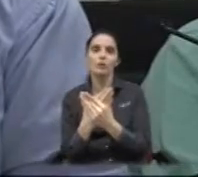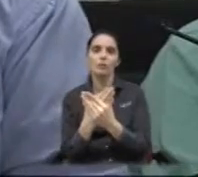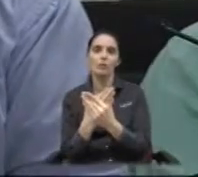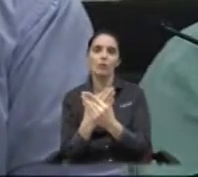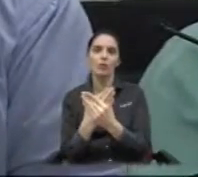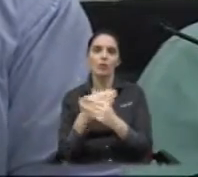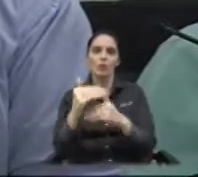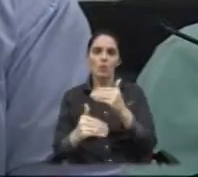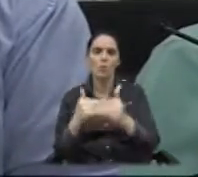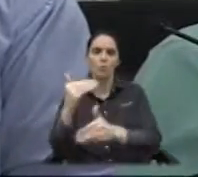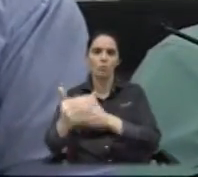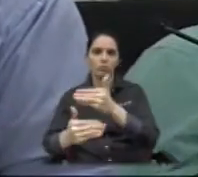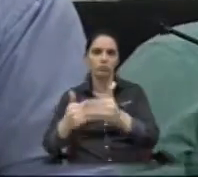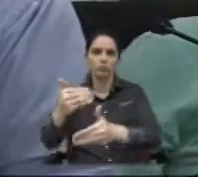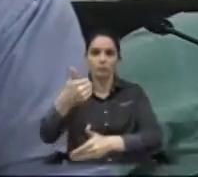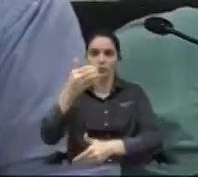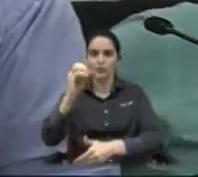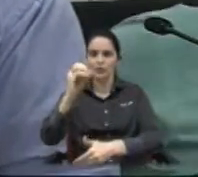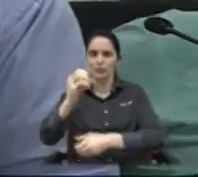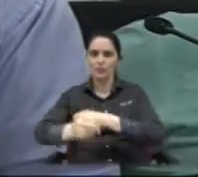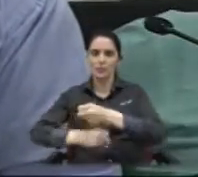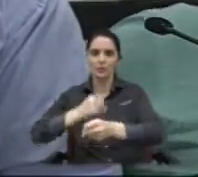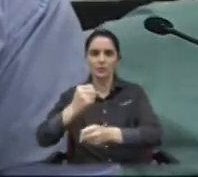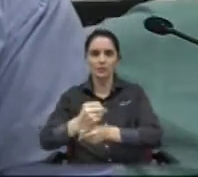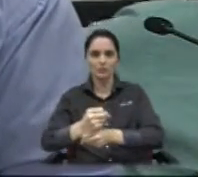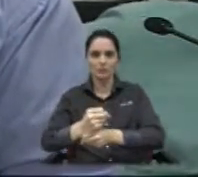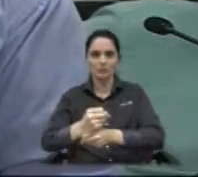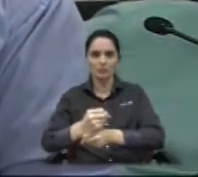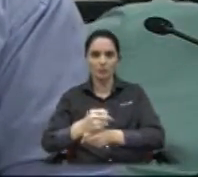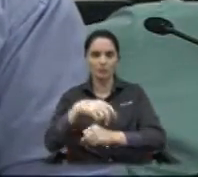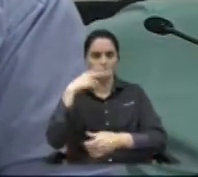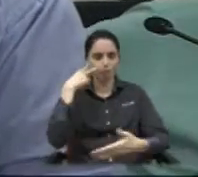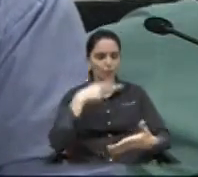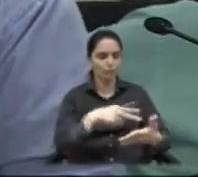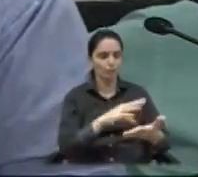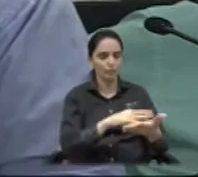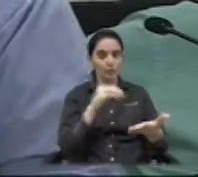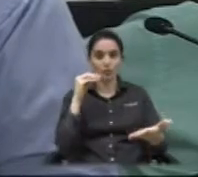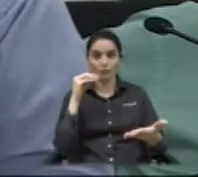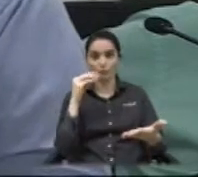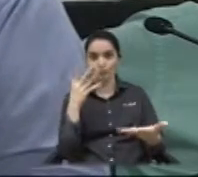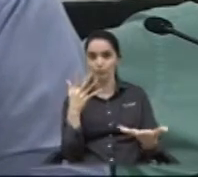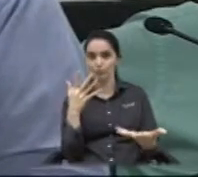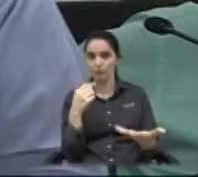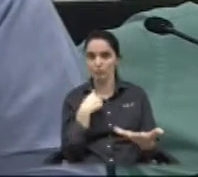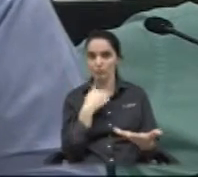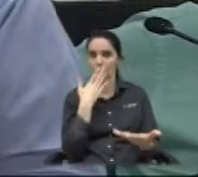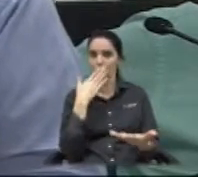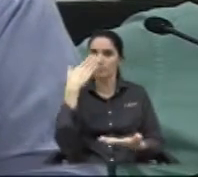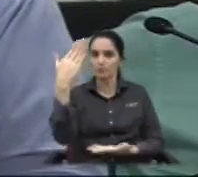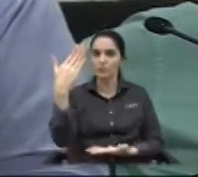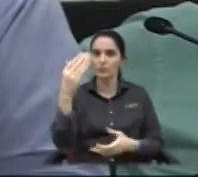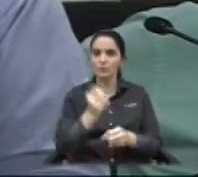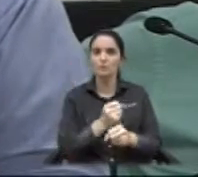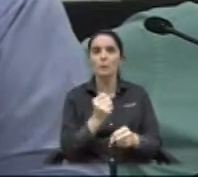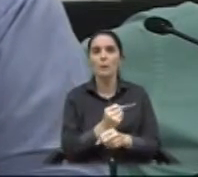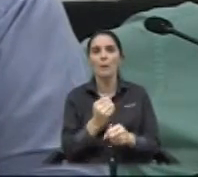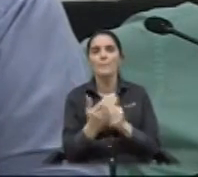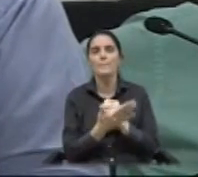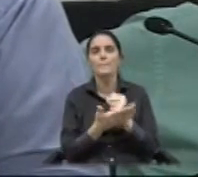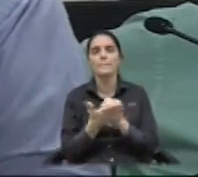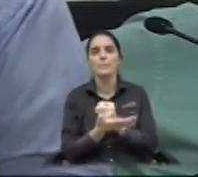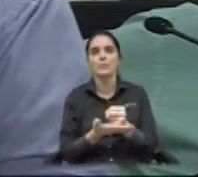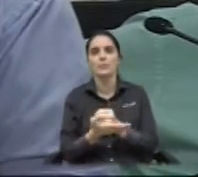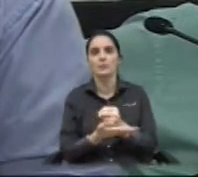10 anos a gente vai buscar aquela obra, sabe o que foi realizado. Por exemplo, fiz um requerimento de uma obra da base